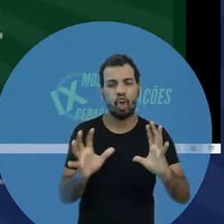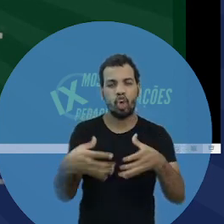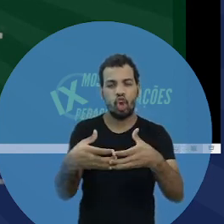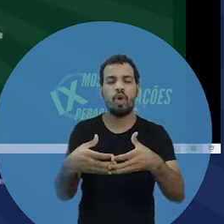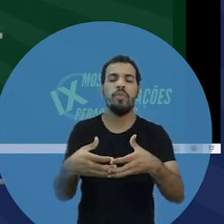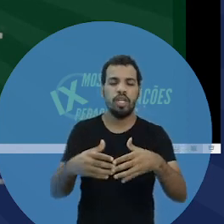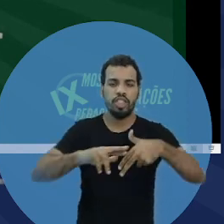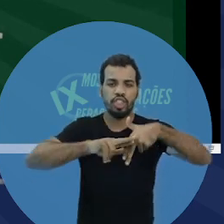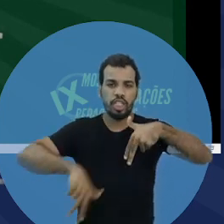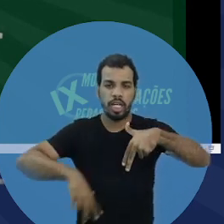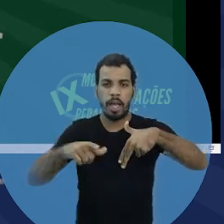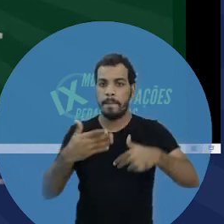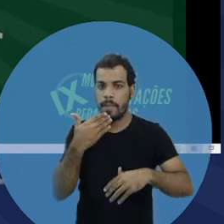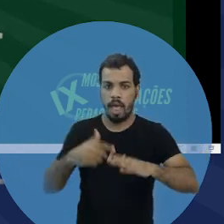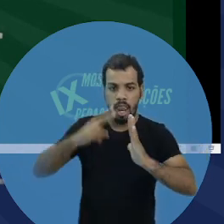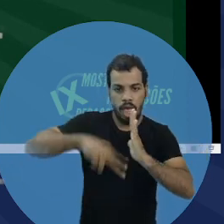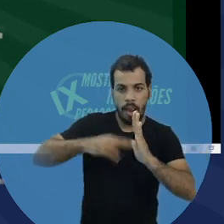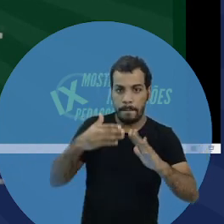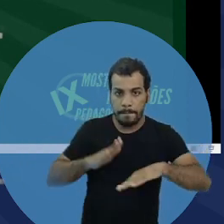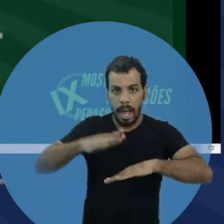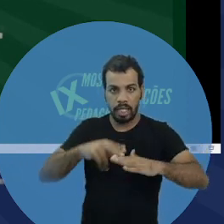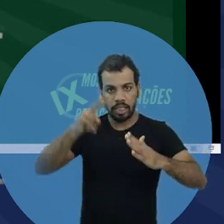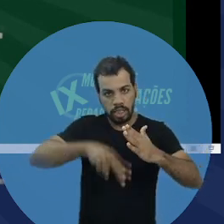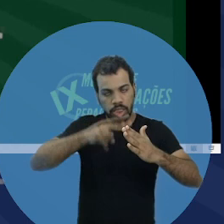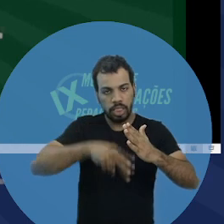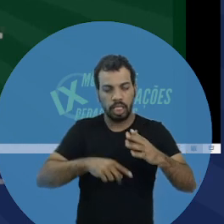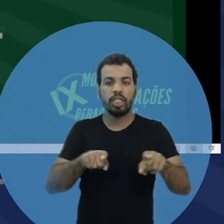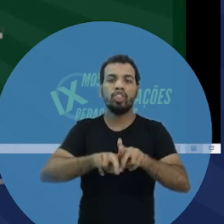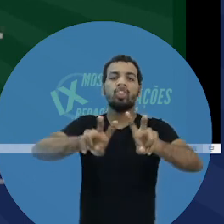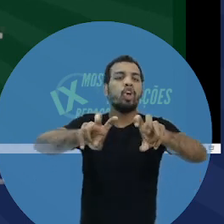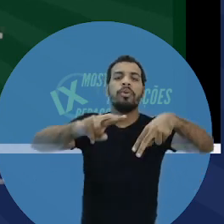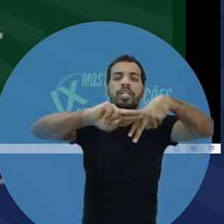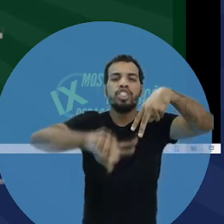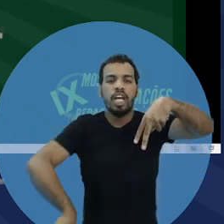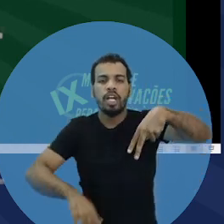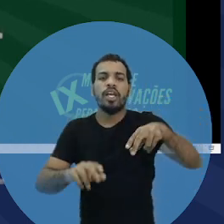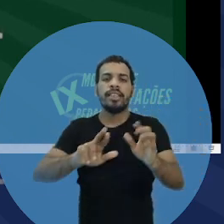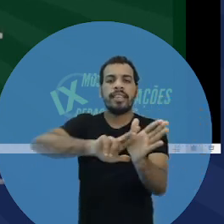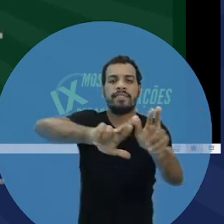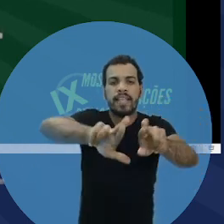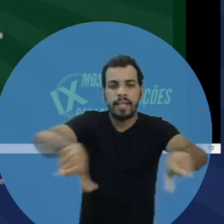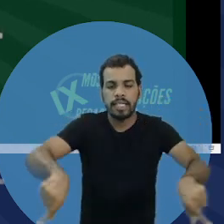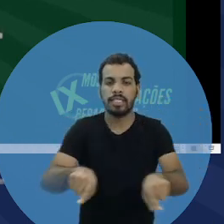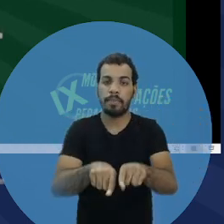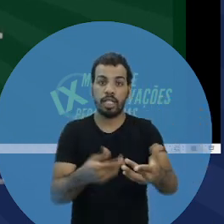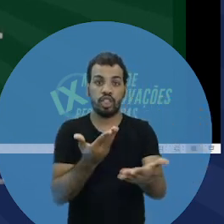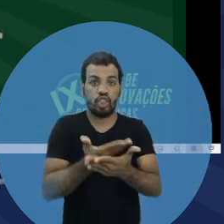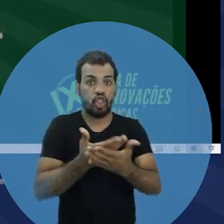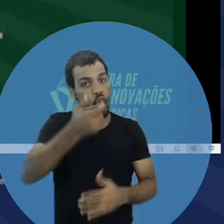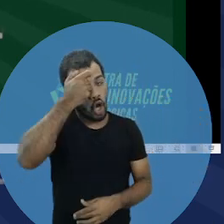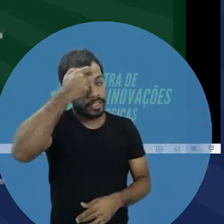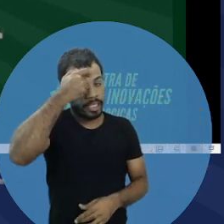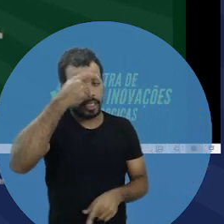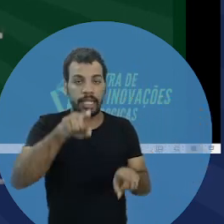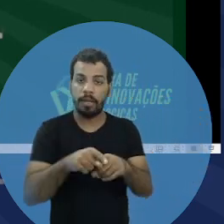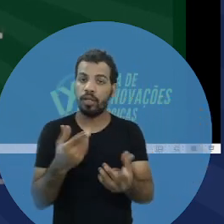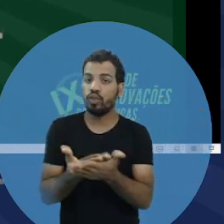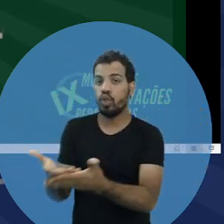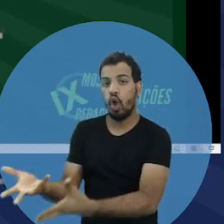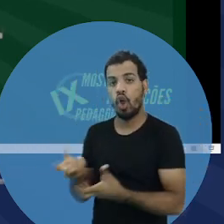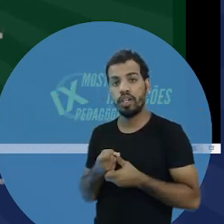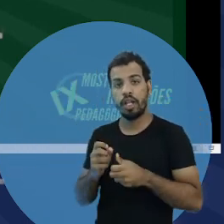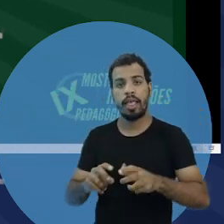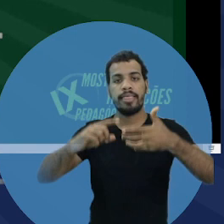leituras específicas sobre gênero e diversidade, estudo consciente e acolhedor da temática de gênero